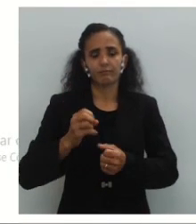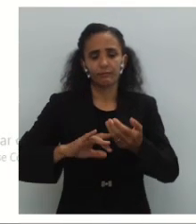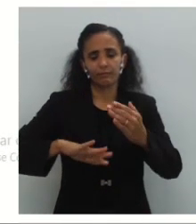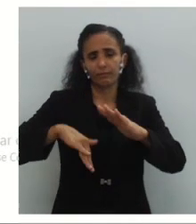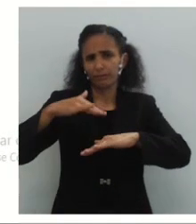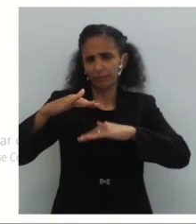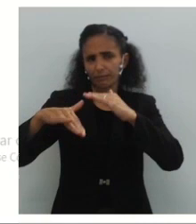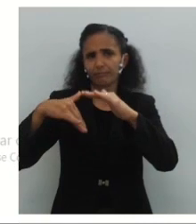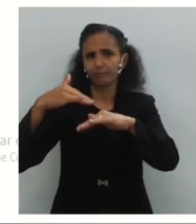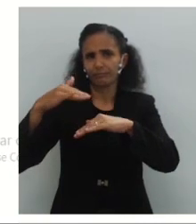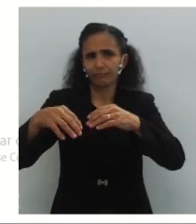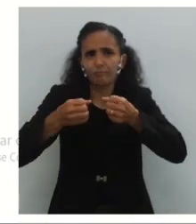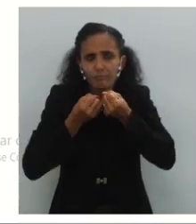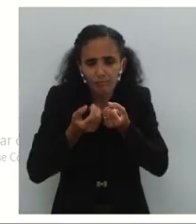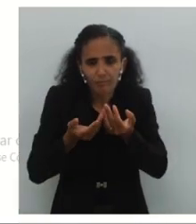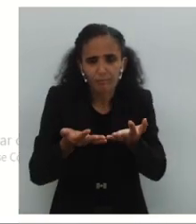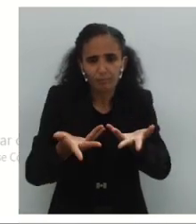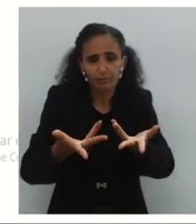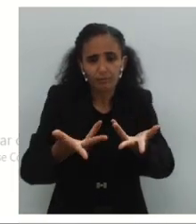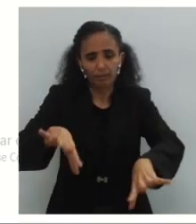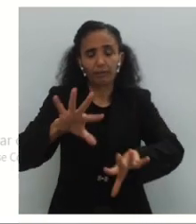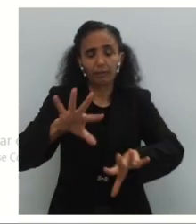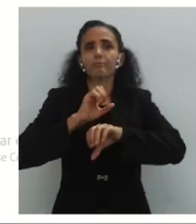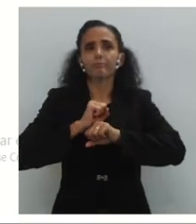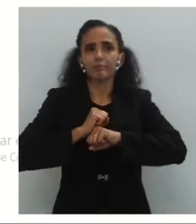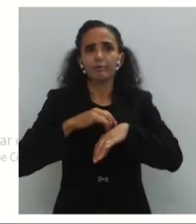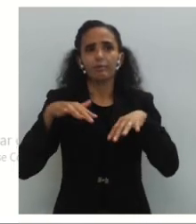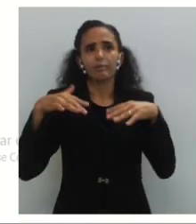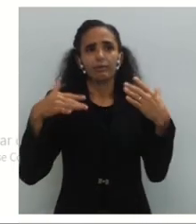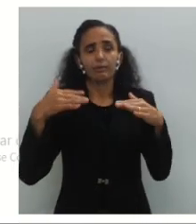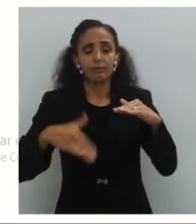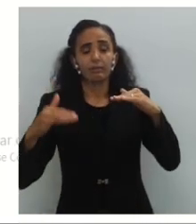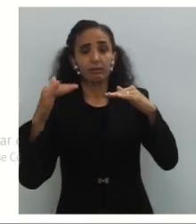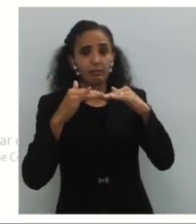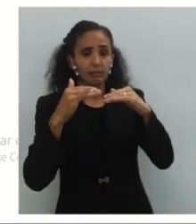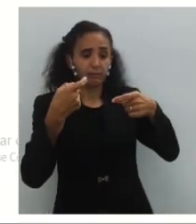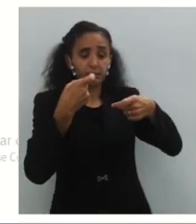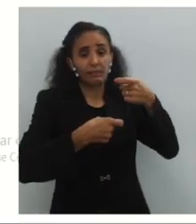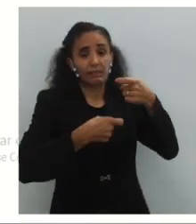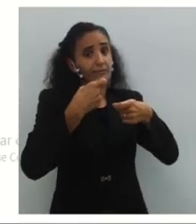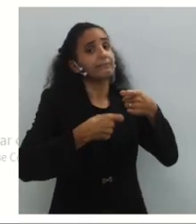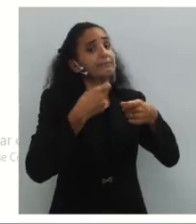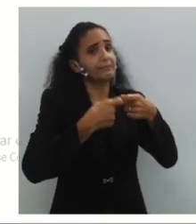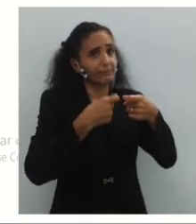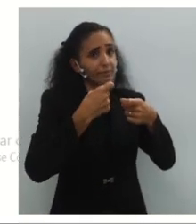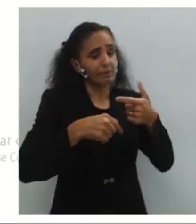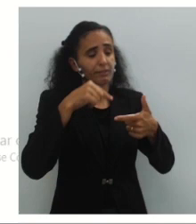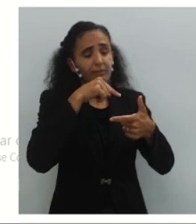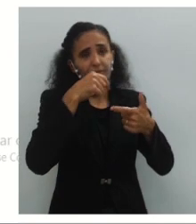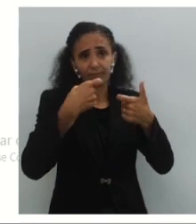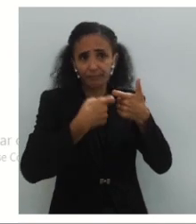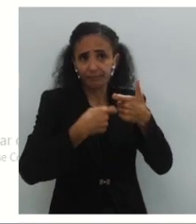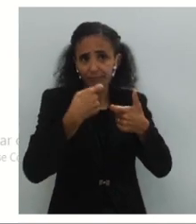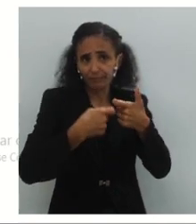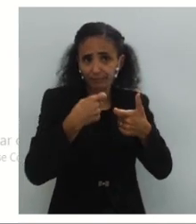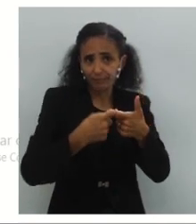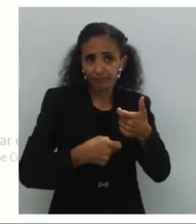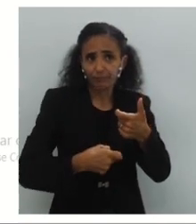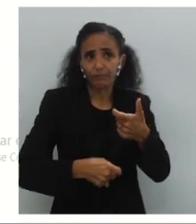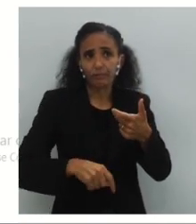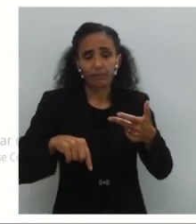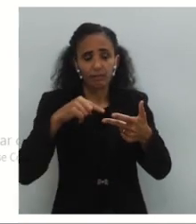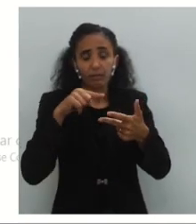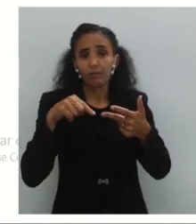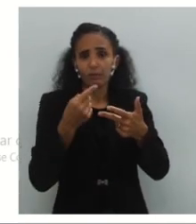Então, na telinha, as formas que eles são transmitidos, né, é por contato sexual com uma